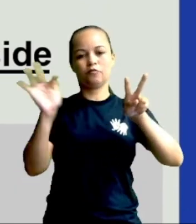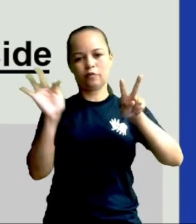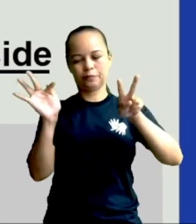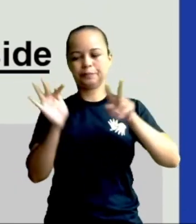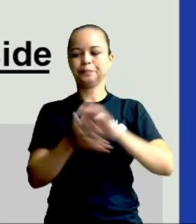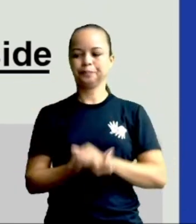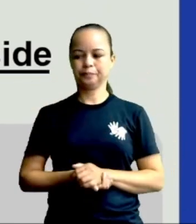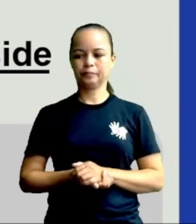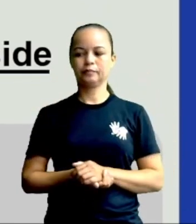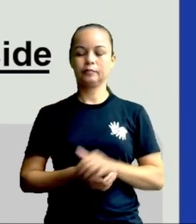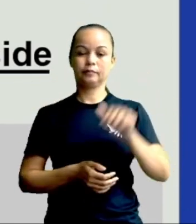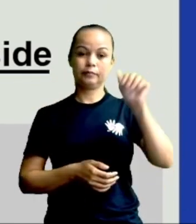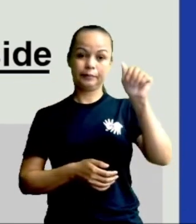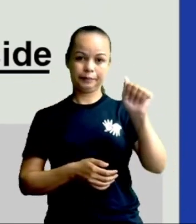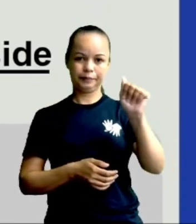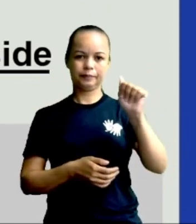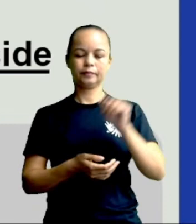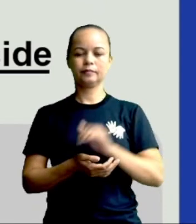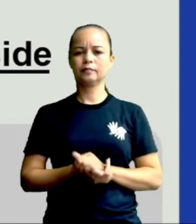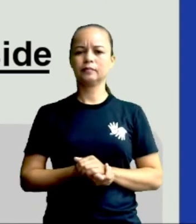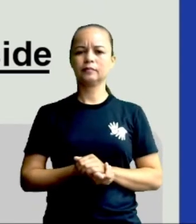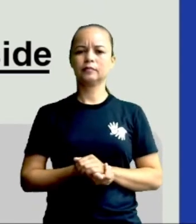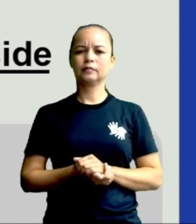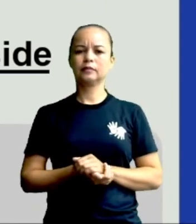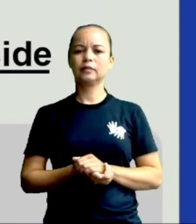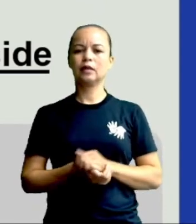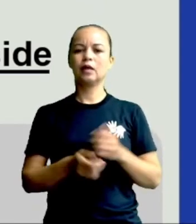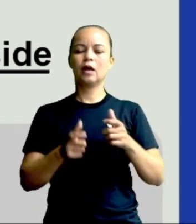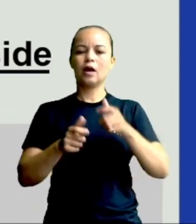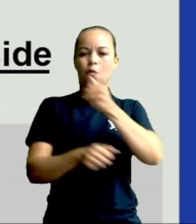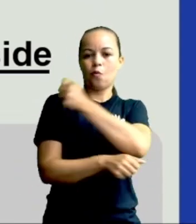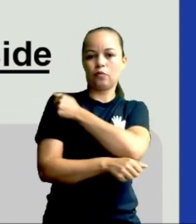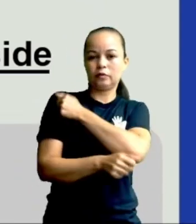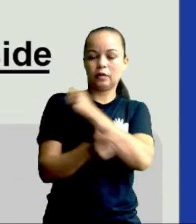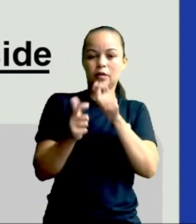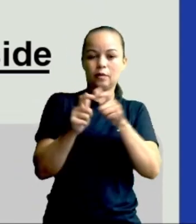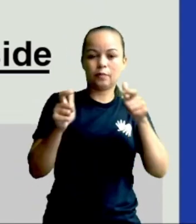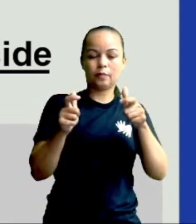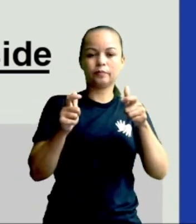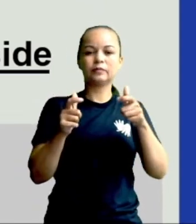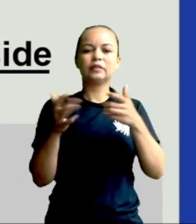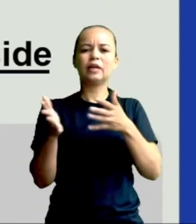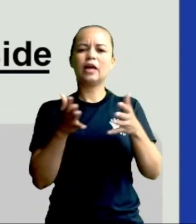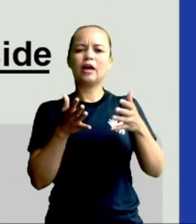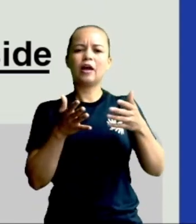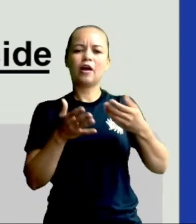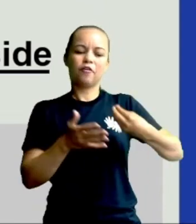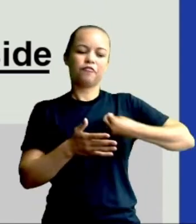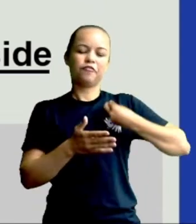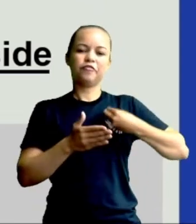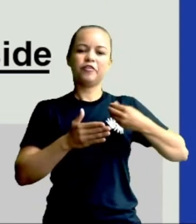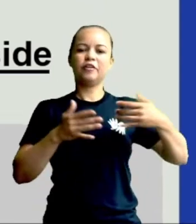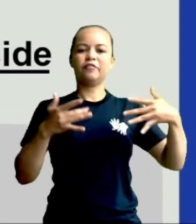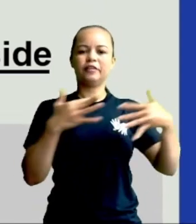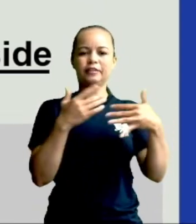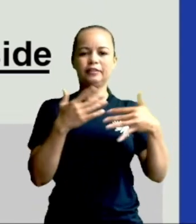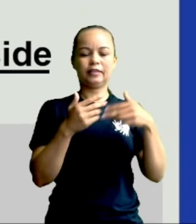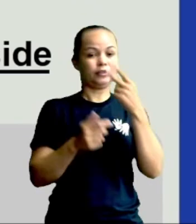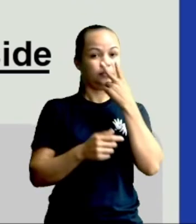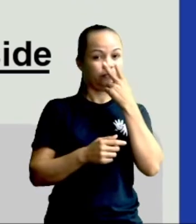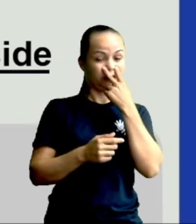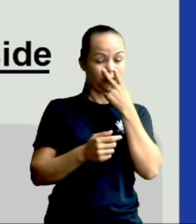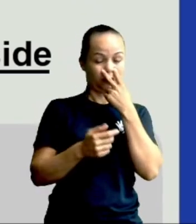falso vamos lá letra a a maior parte dos alunos reside em Vitória de Santo Antão